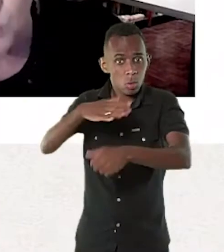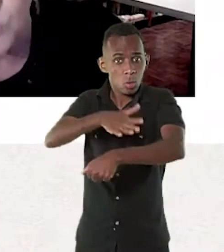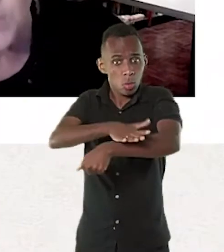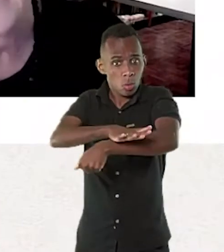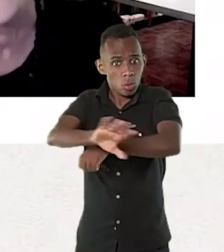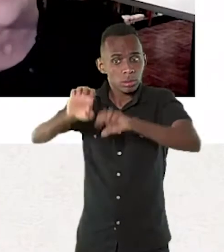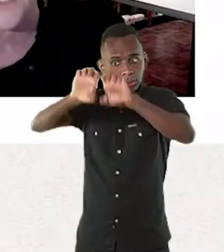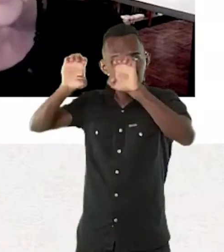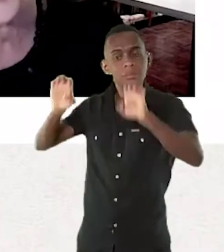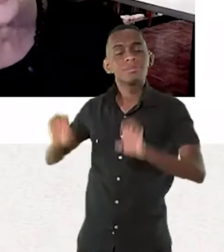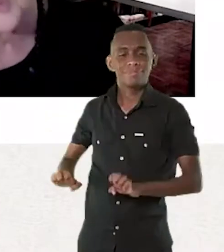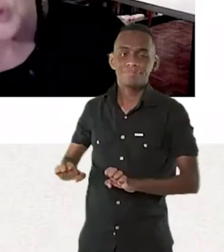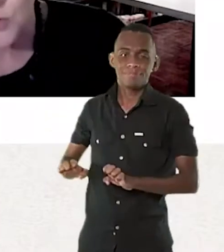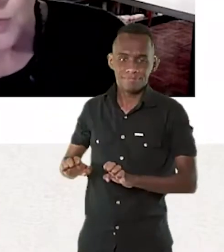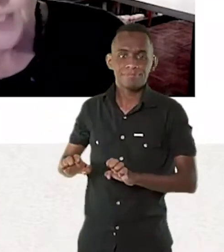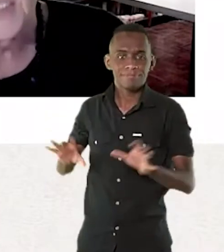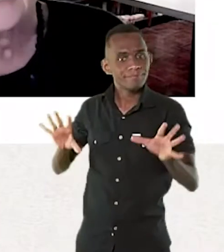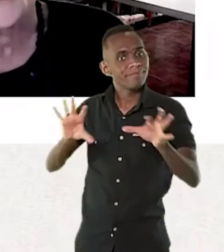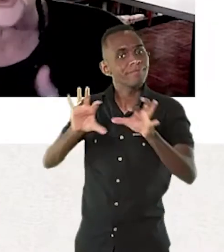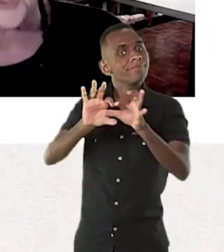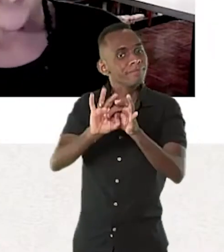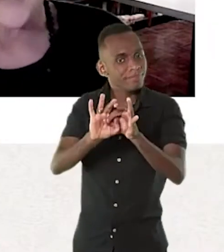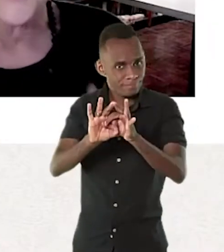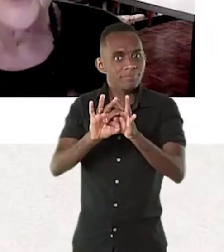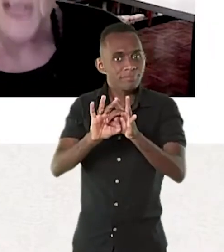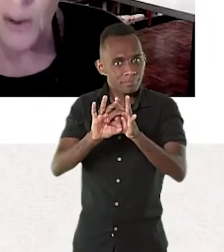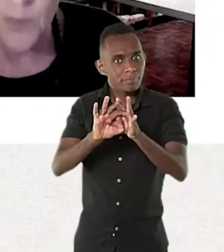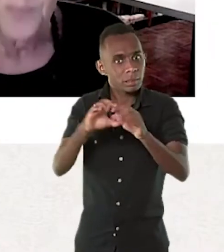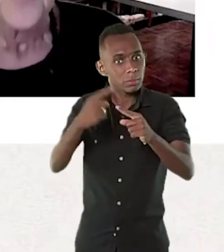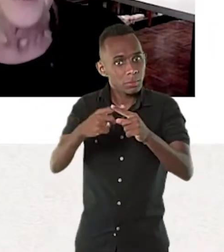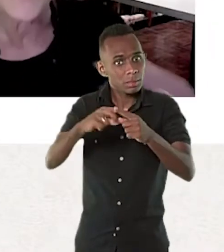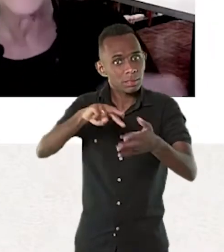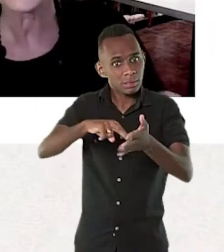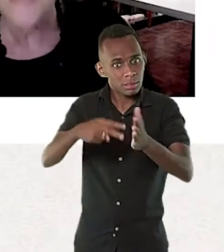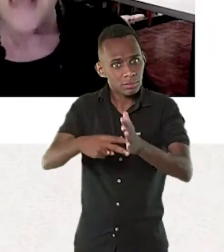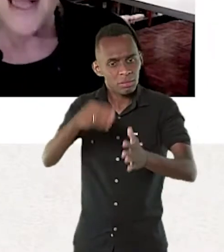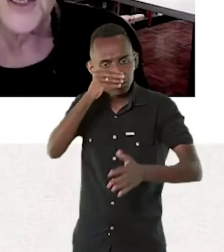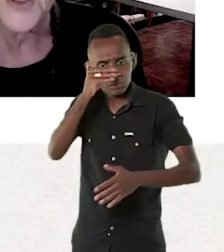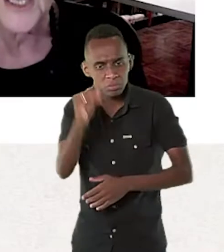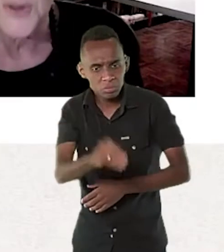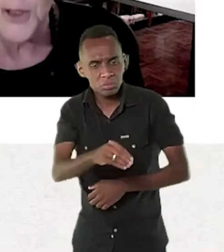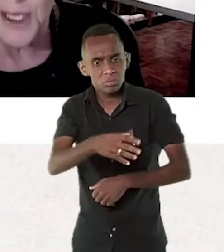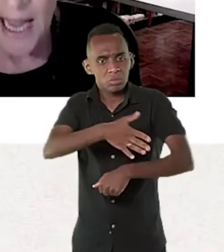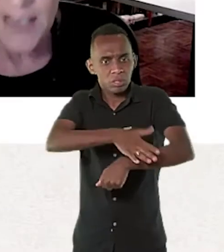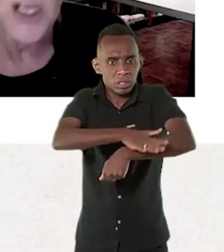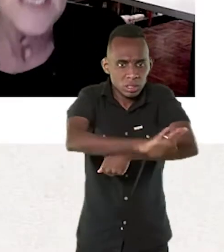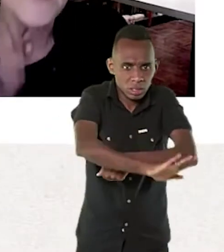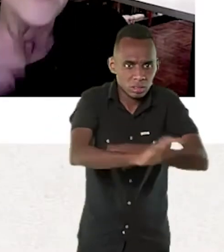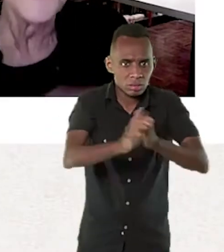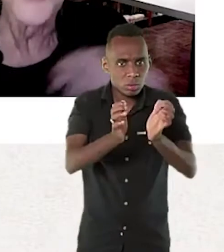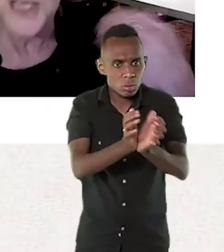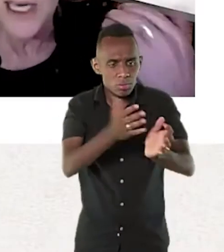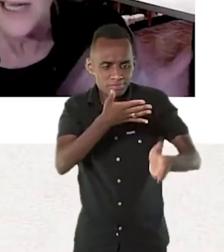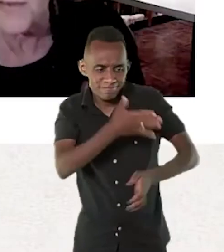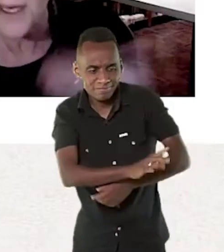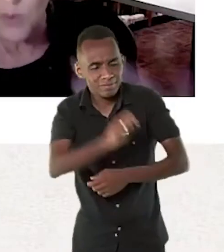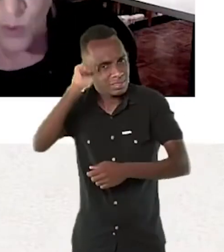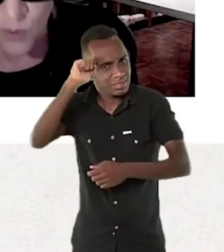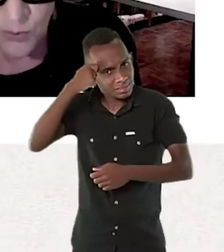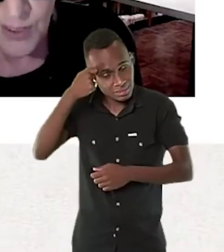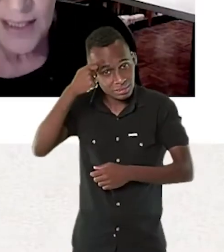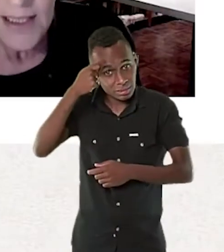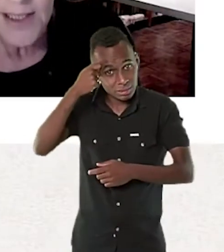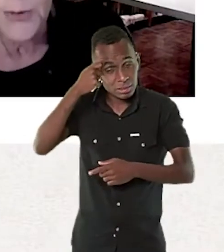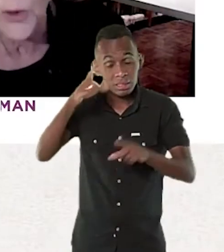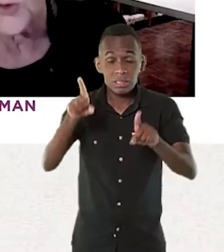e aprofunda exclusões que já estão arraigadas na sociedade. Isso sem